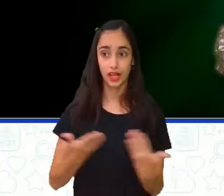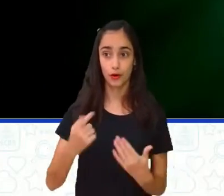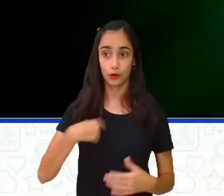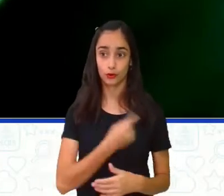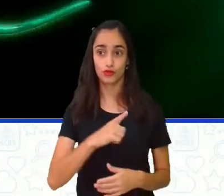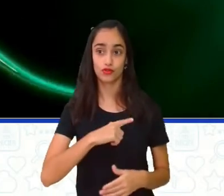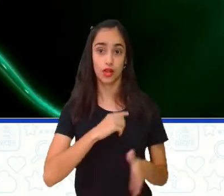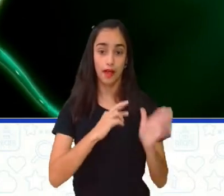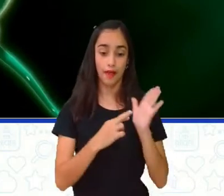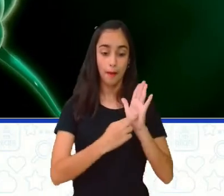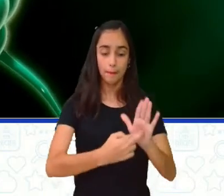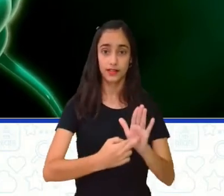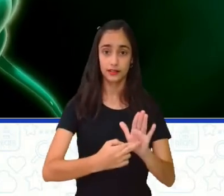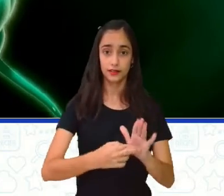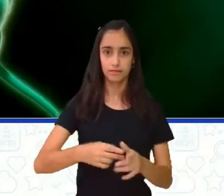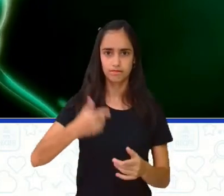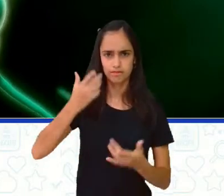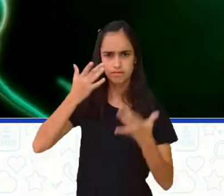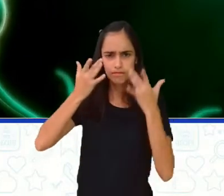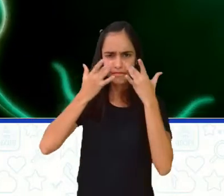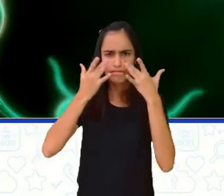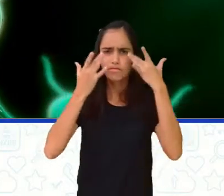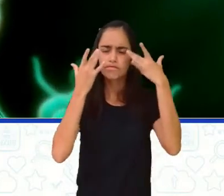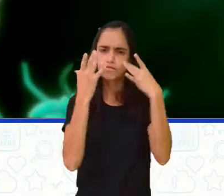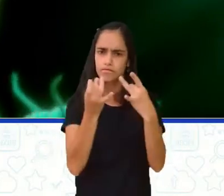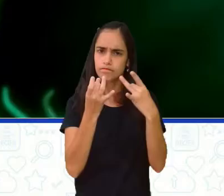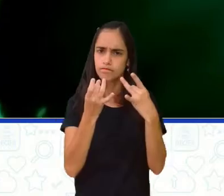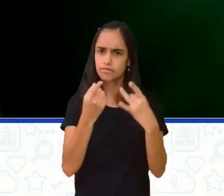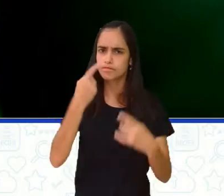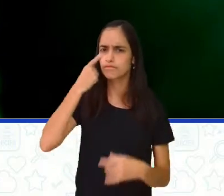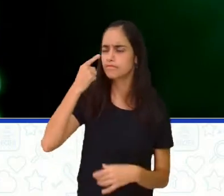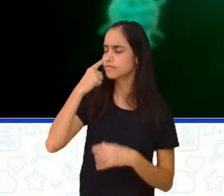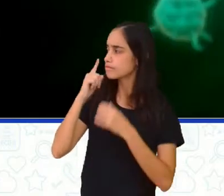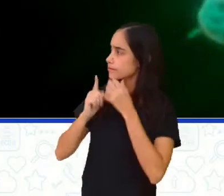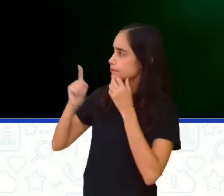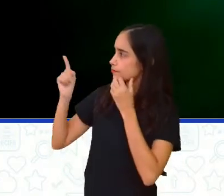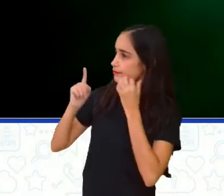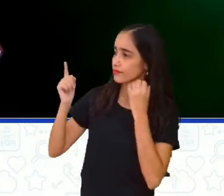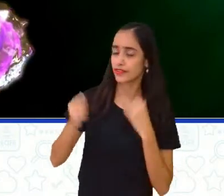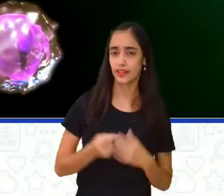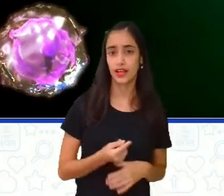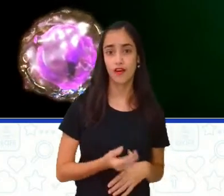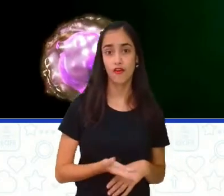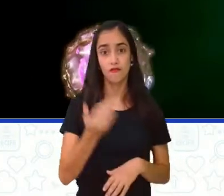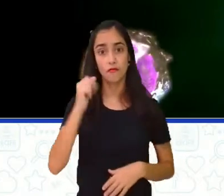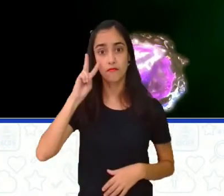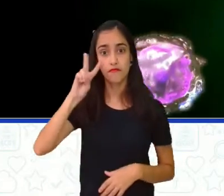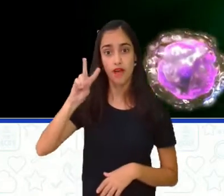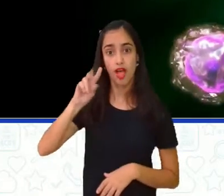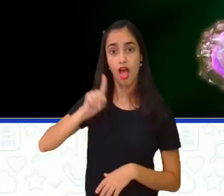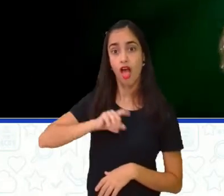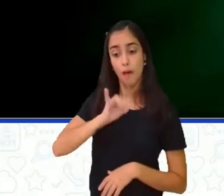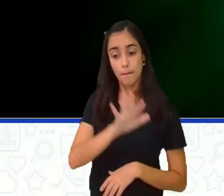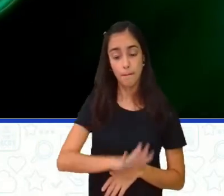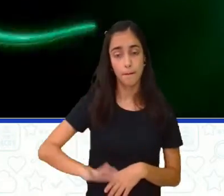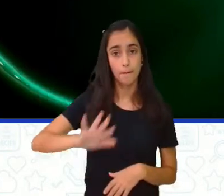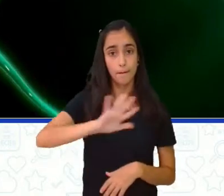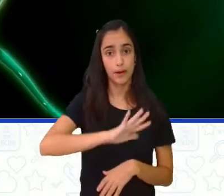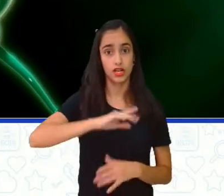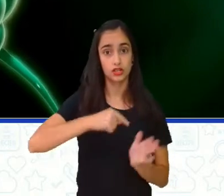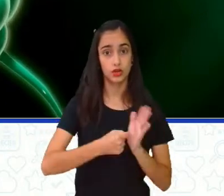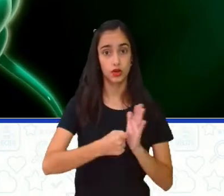representação. Prestem atenção. Vamos fazer de conta que essa imagem aí está mostrando, olha, um invasor.